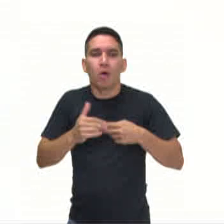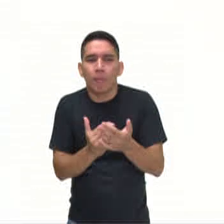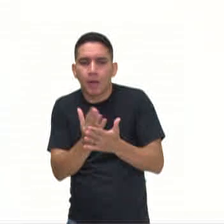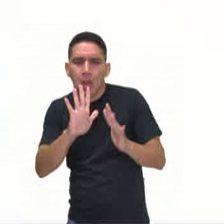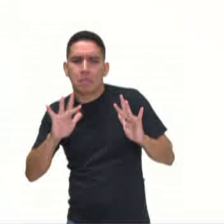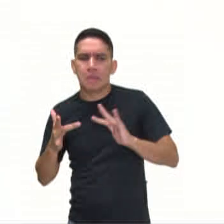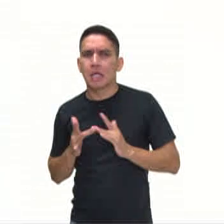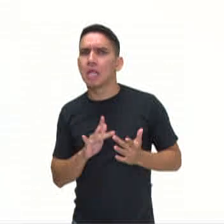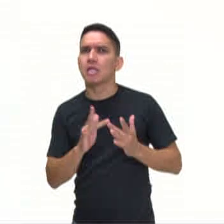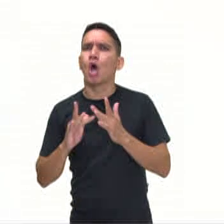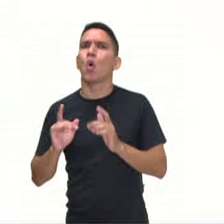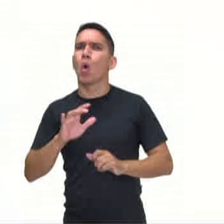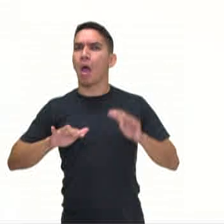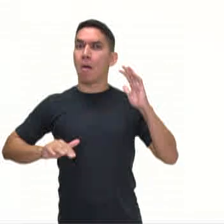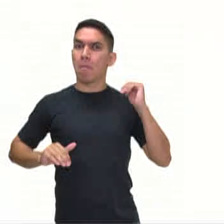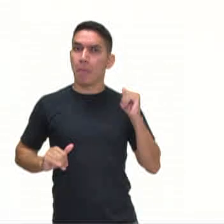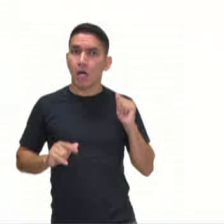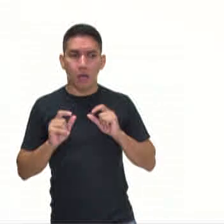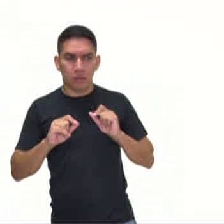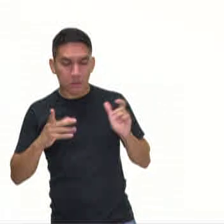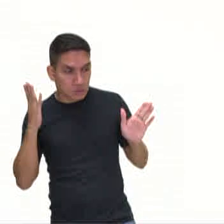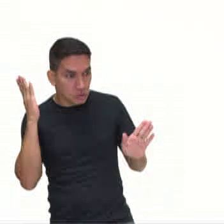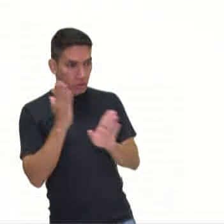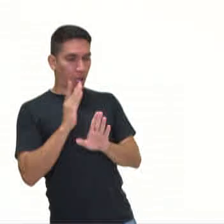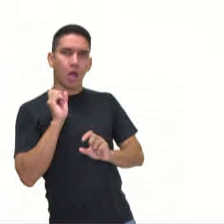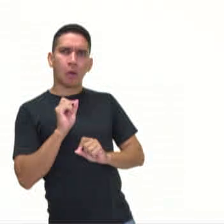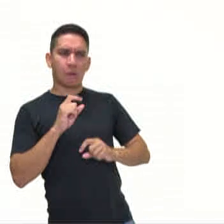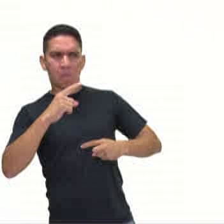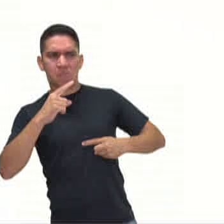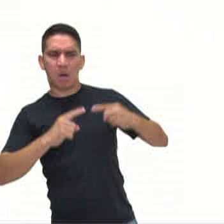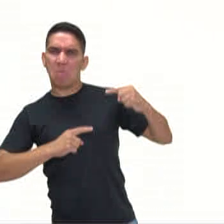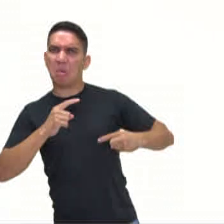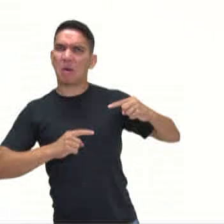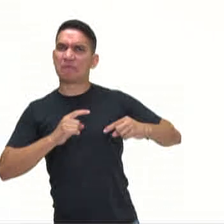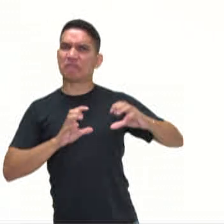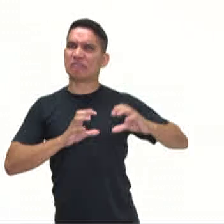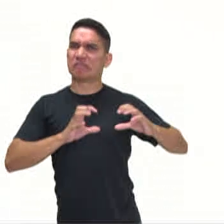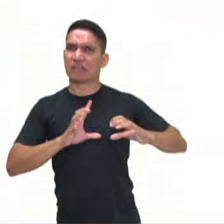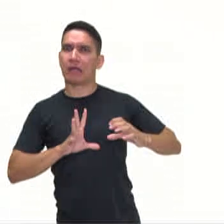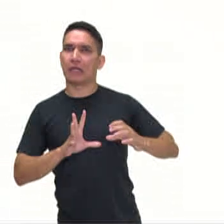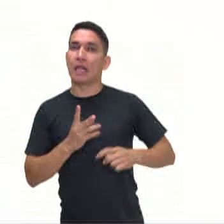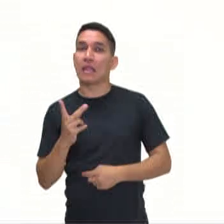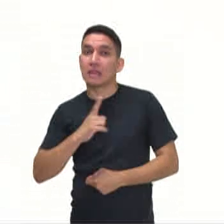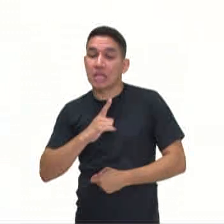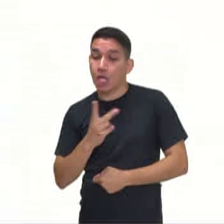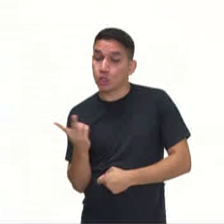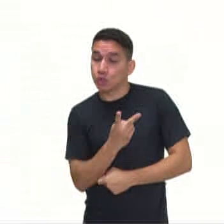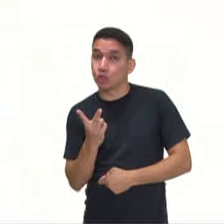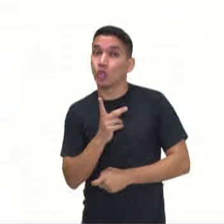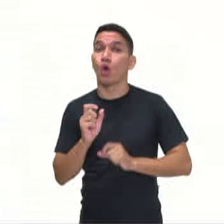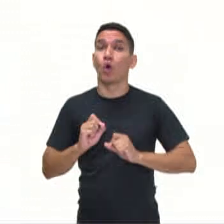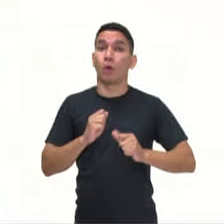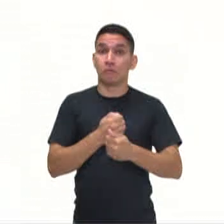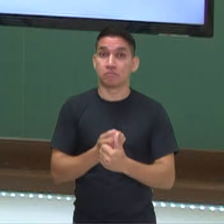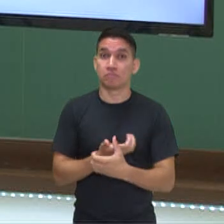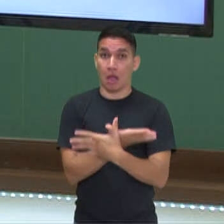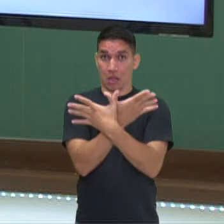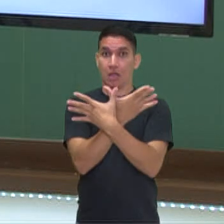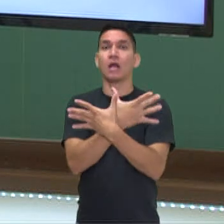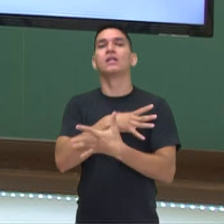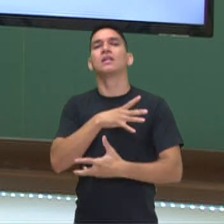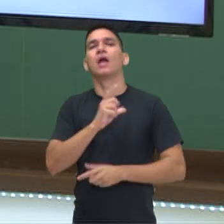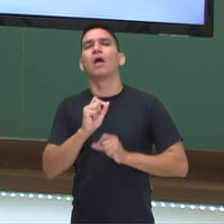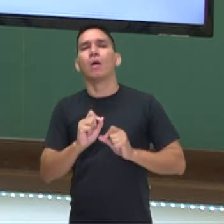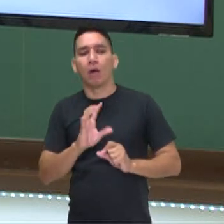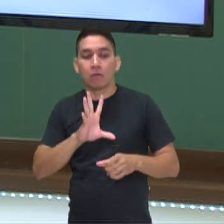inicial, os espanhóis descobriram a rivalidade que existia entre os povos astecas, né? Entre povos que